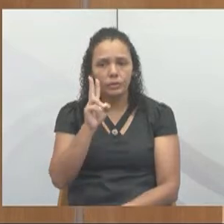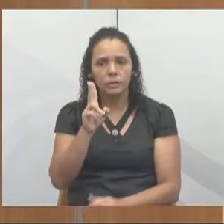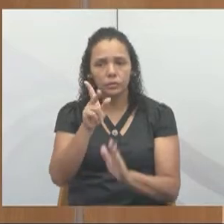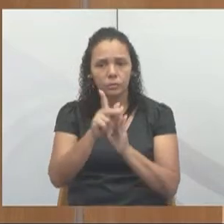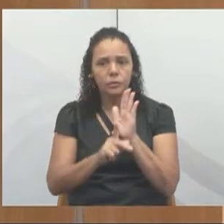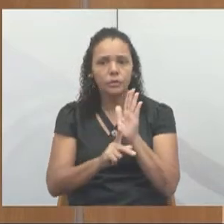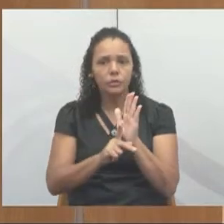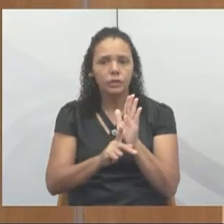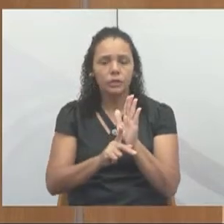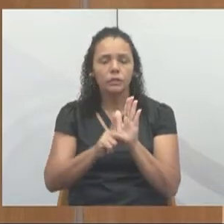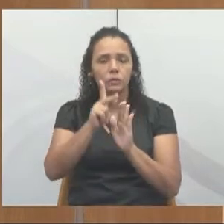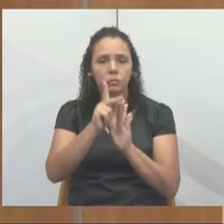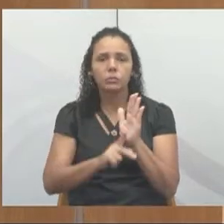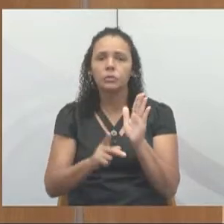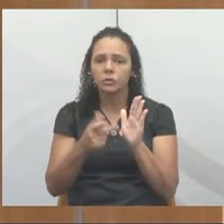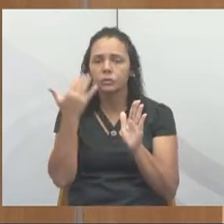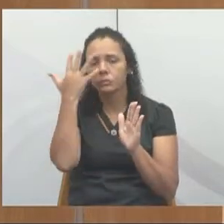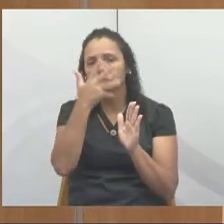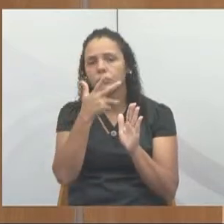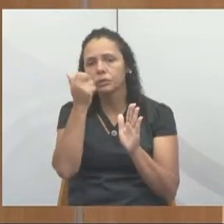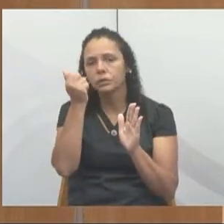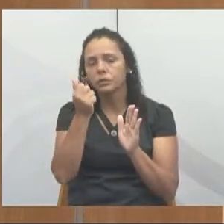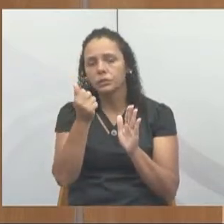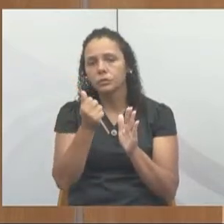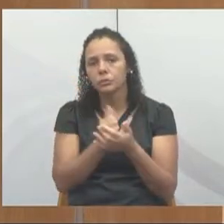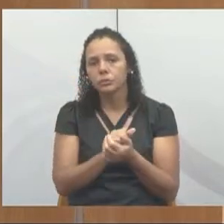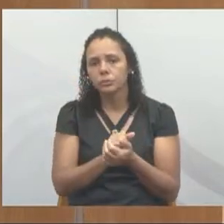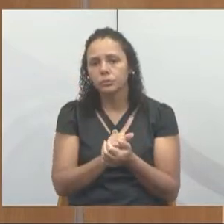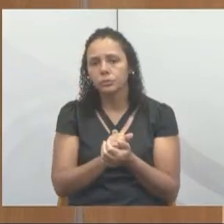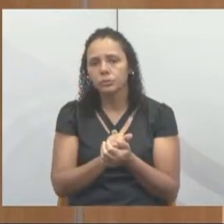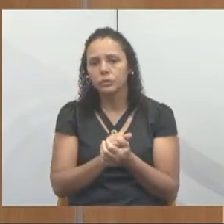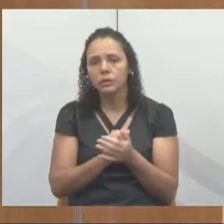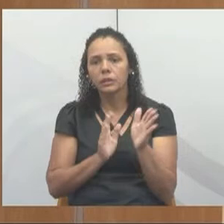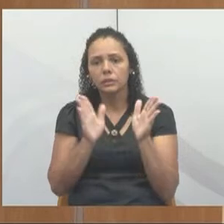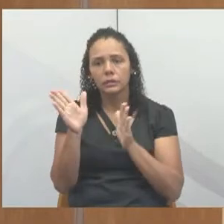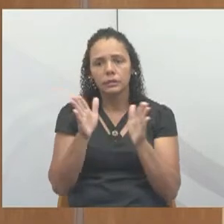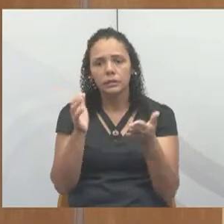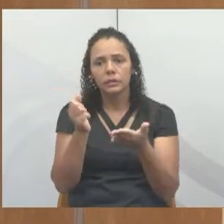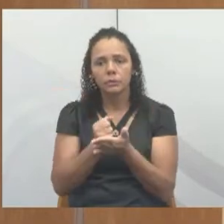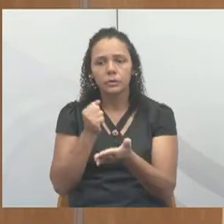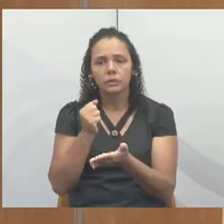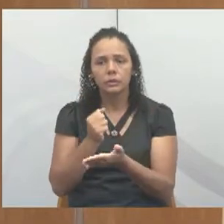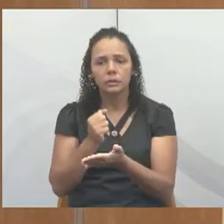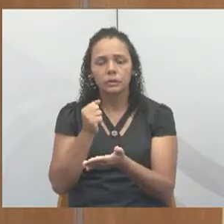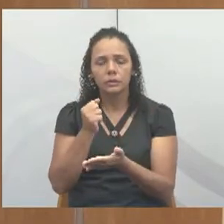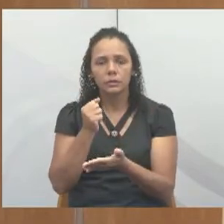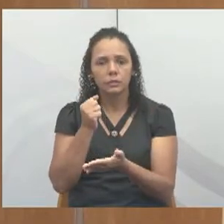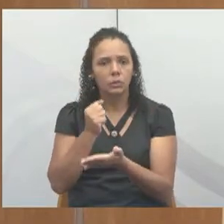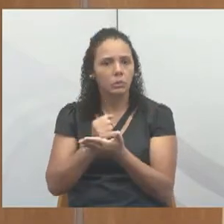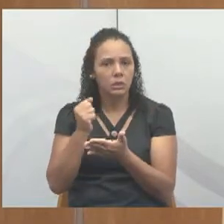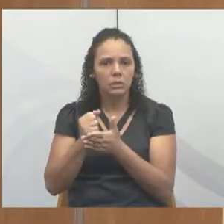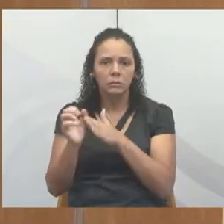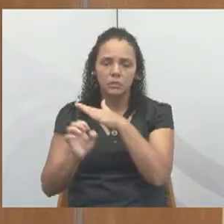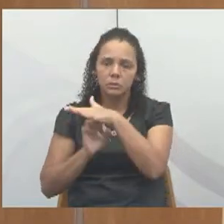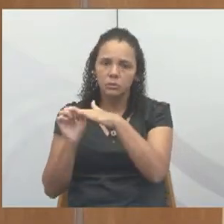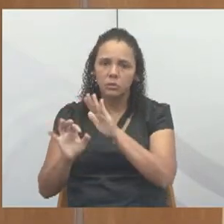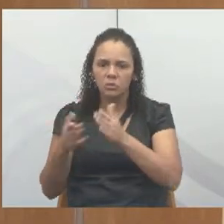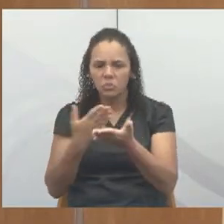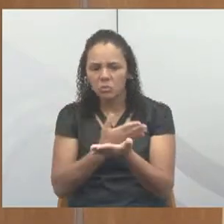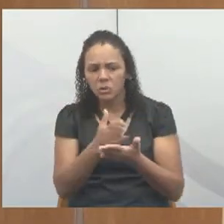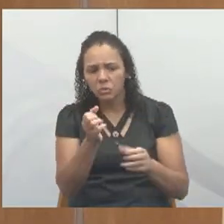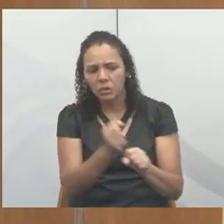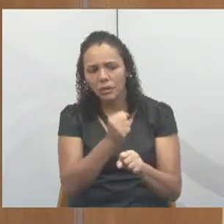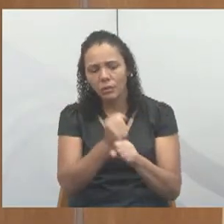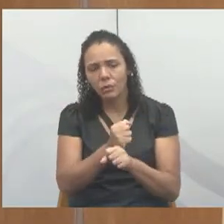sabe que foi um projeto muito bonito. A gente licitou a obra, já tinha empresa contratada. Quando a gente começou a obra, a